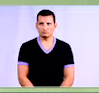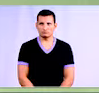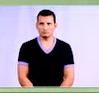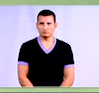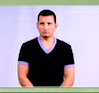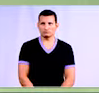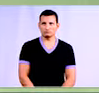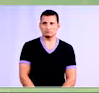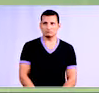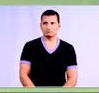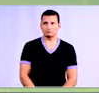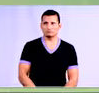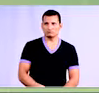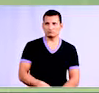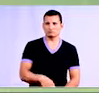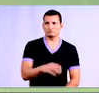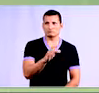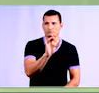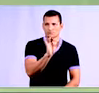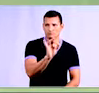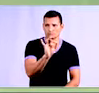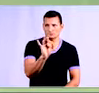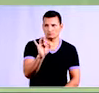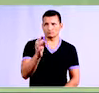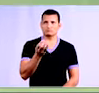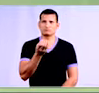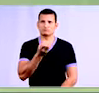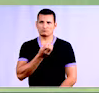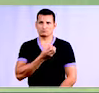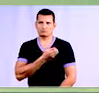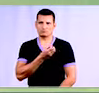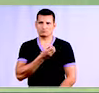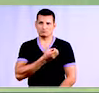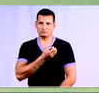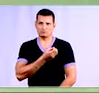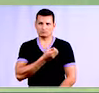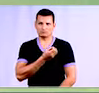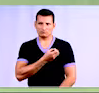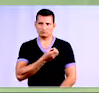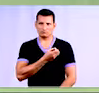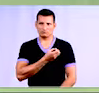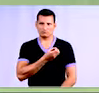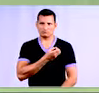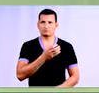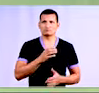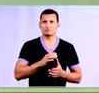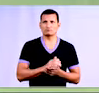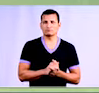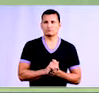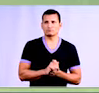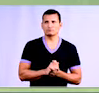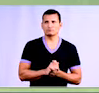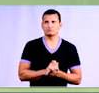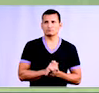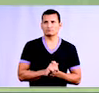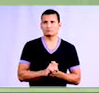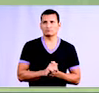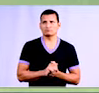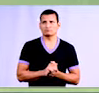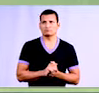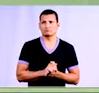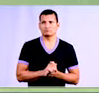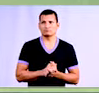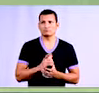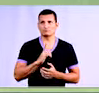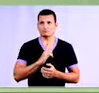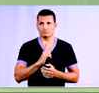Cada posição desse endereço físico que nós acabamos de falar, cada posição de memória tem